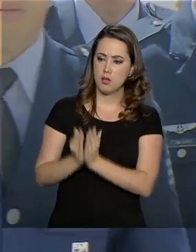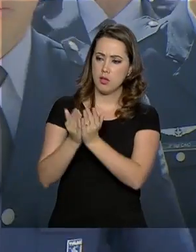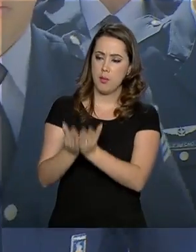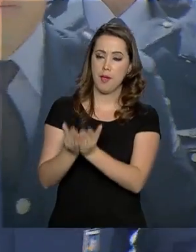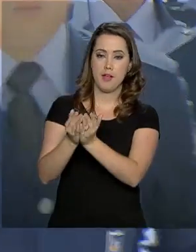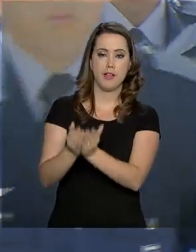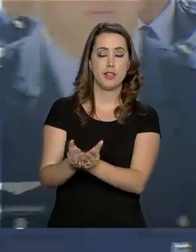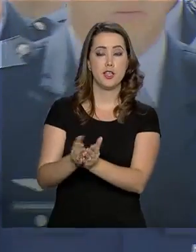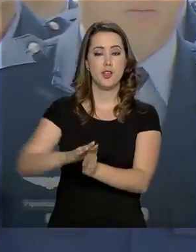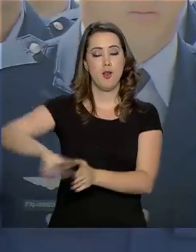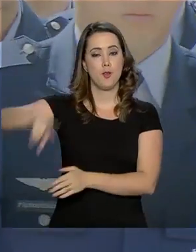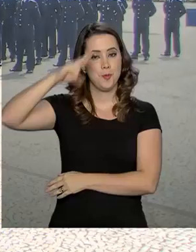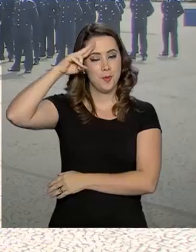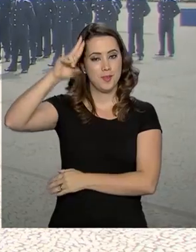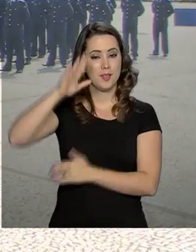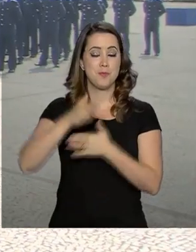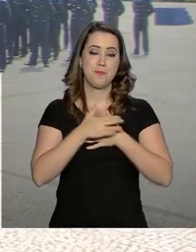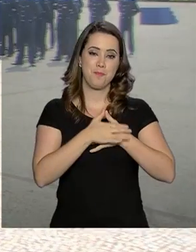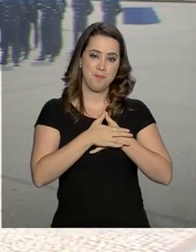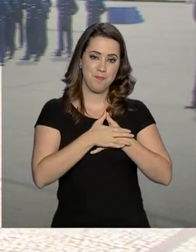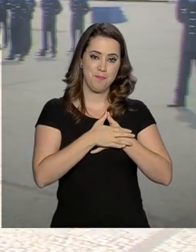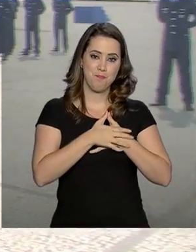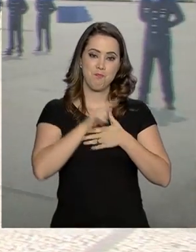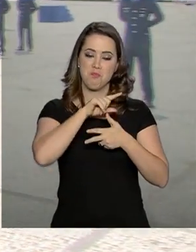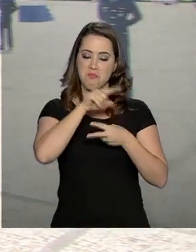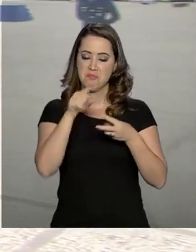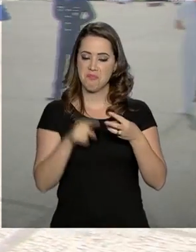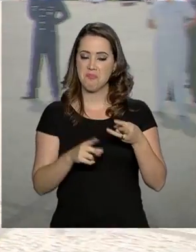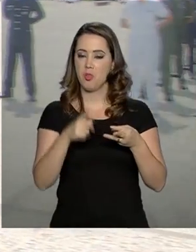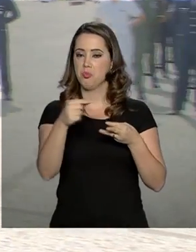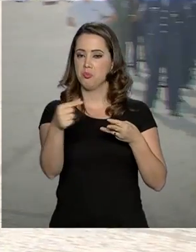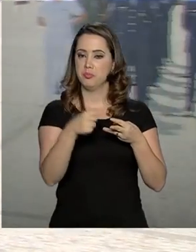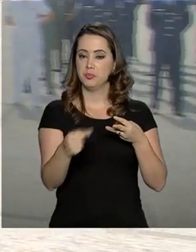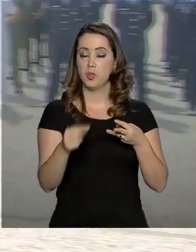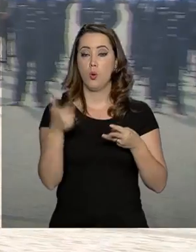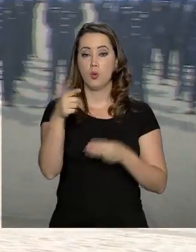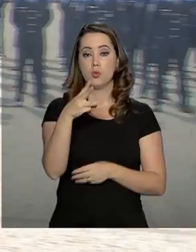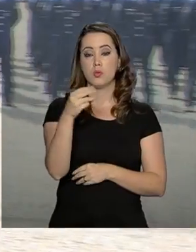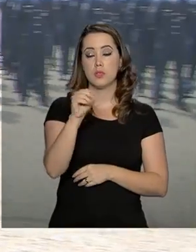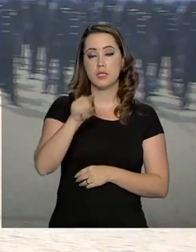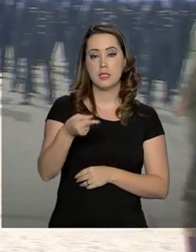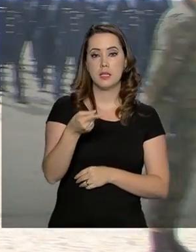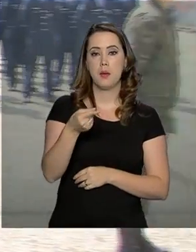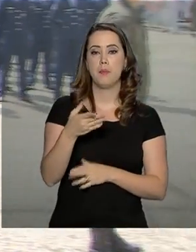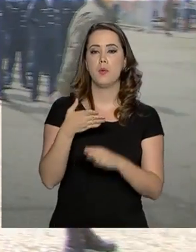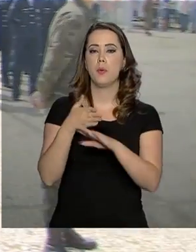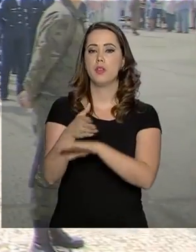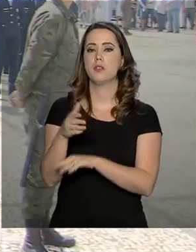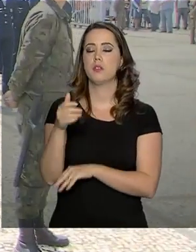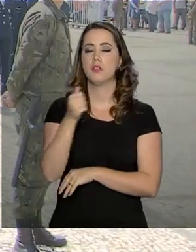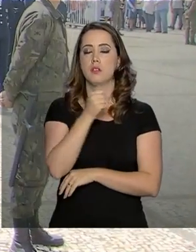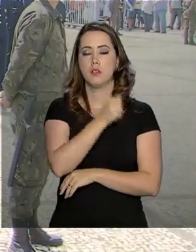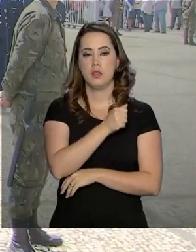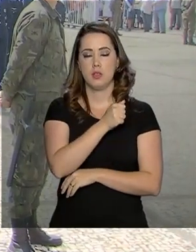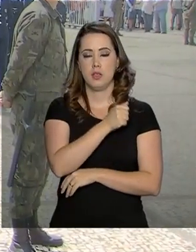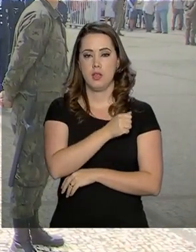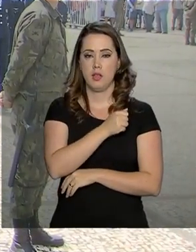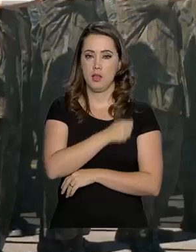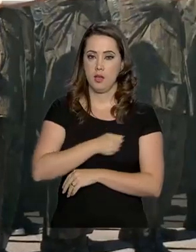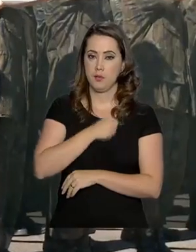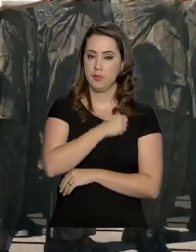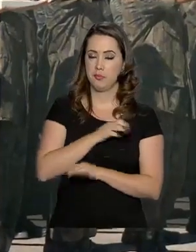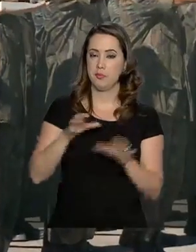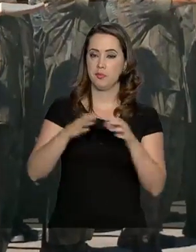Exército ou na Aeronáutica. Outros 30 mil jovens devem ser incorporados em agosto nas Forças